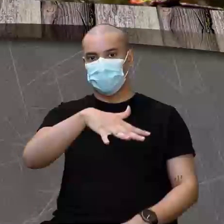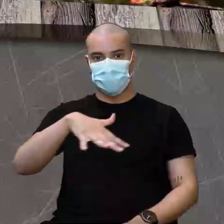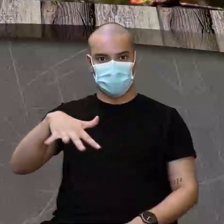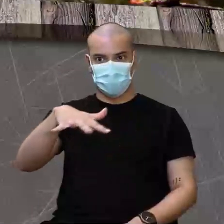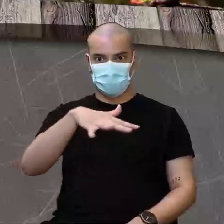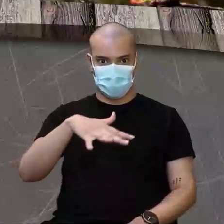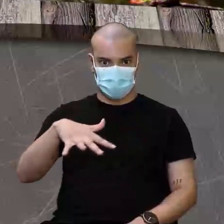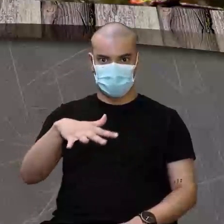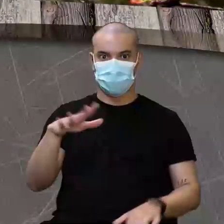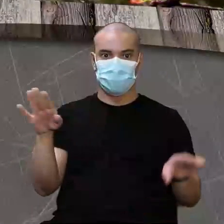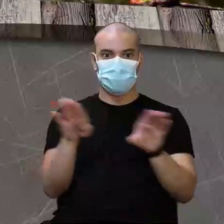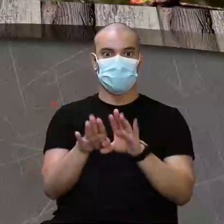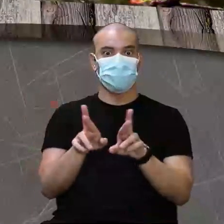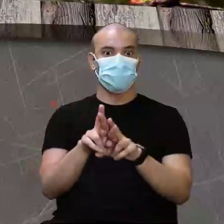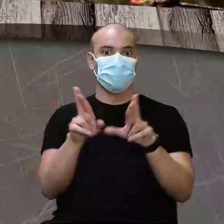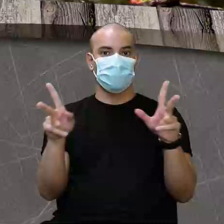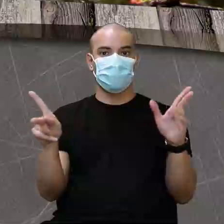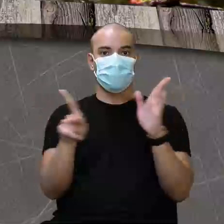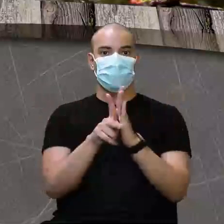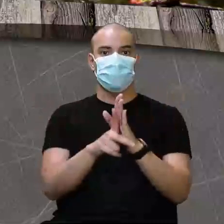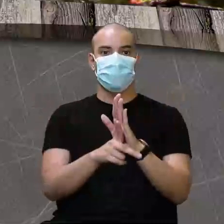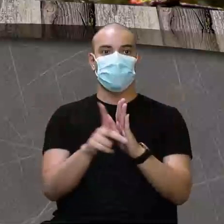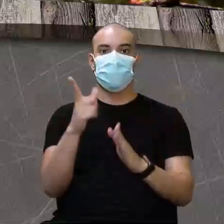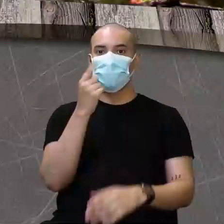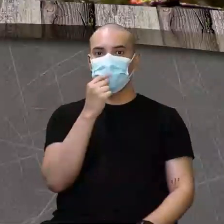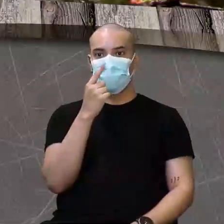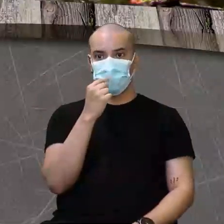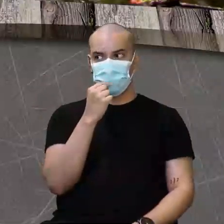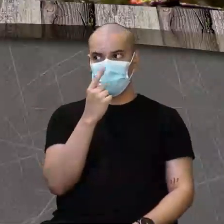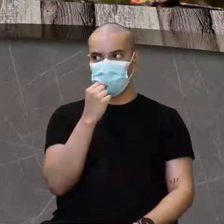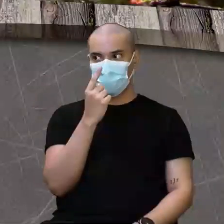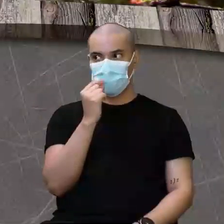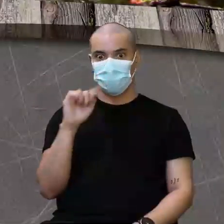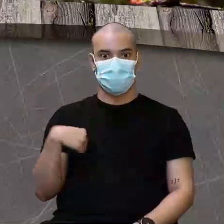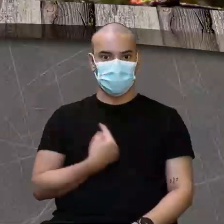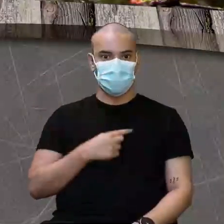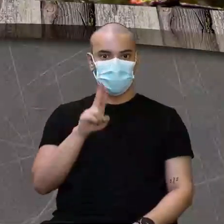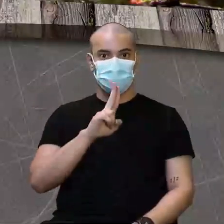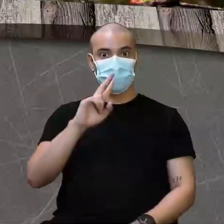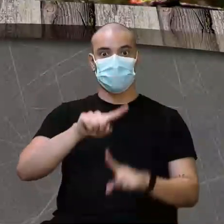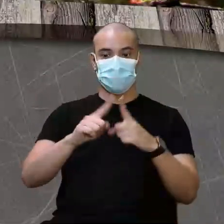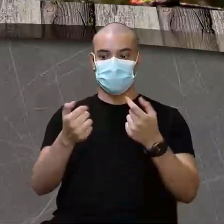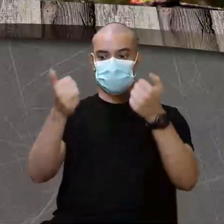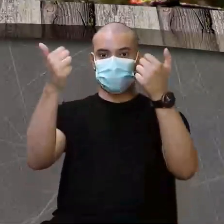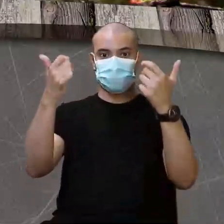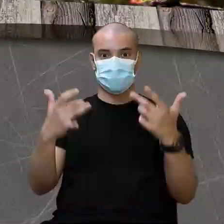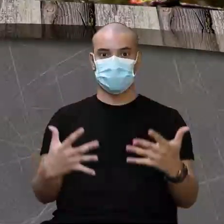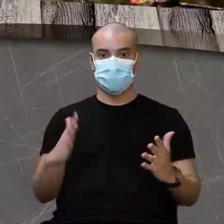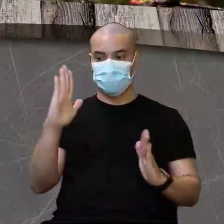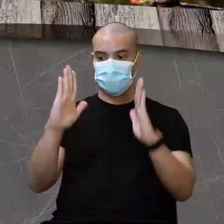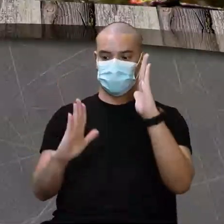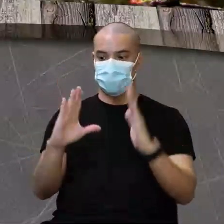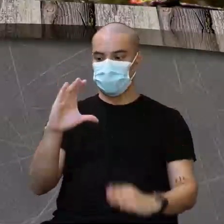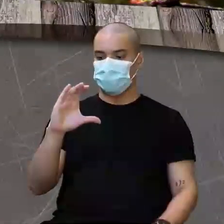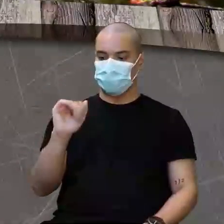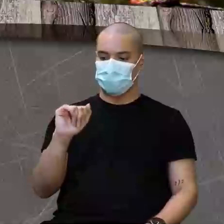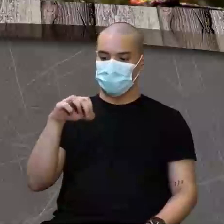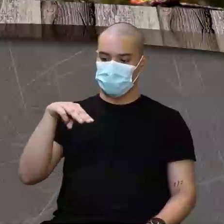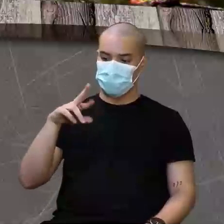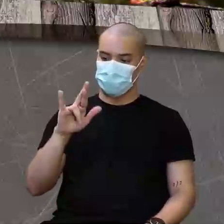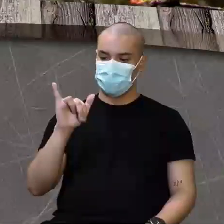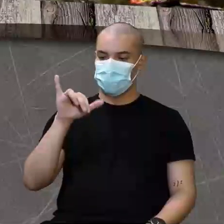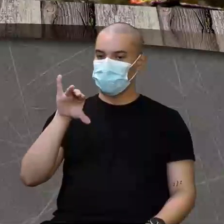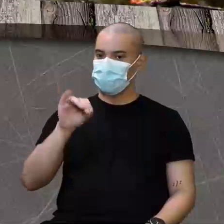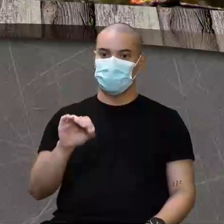ambiente terrestre e que era diferente do ambiente de água doce. Mas a gente está falando aí num período cambriano em que não